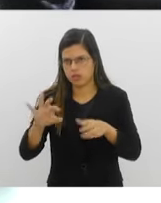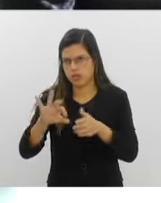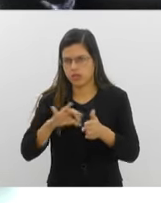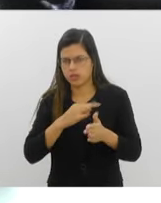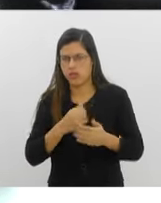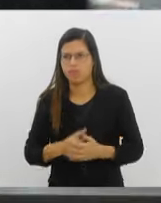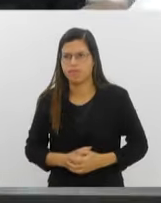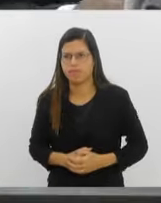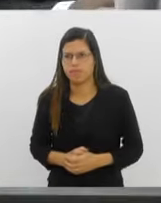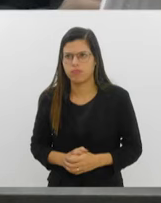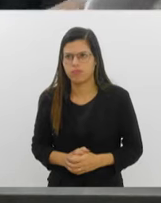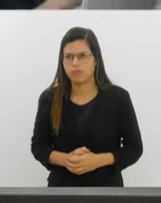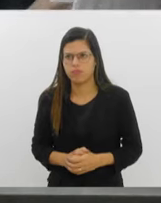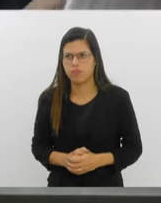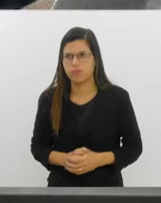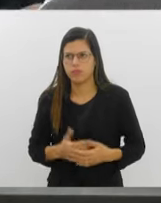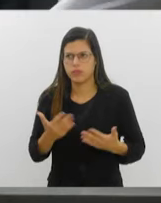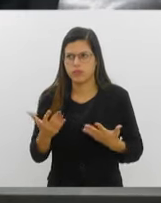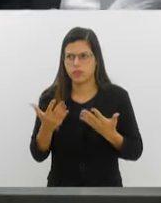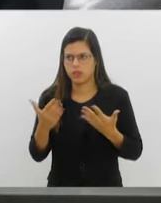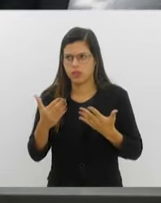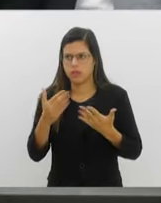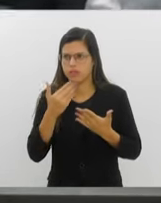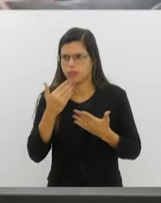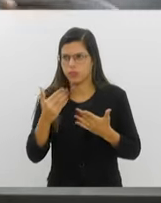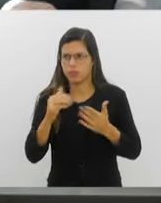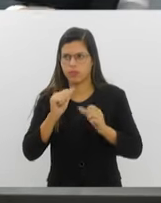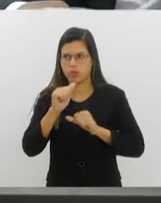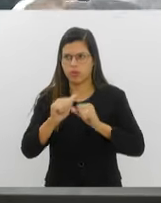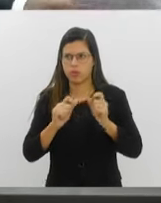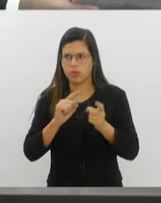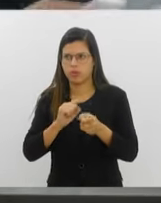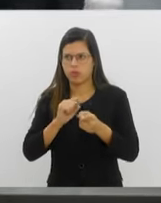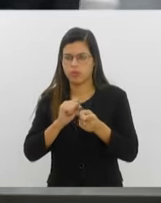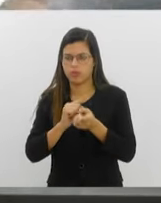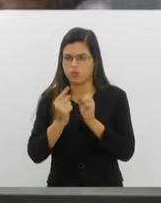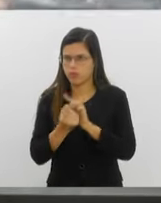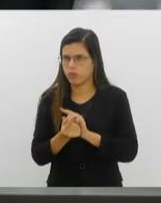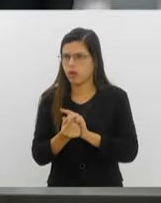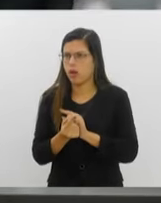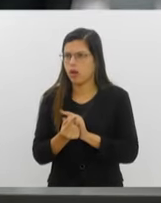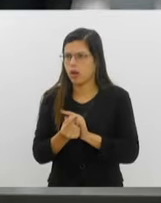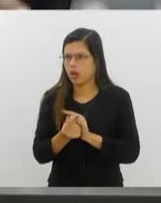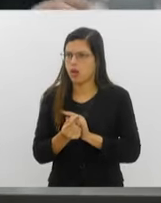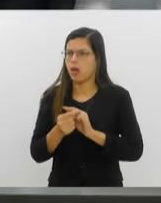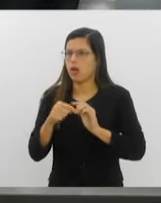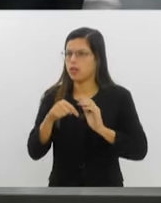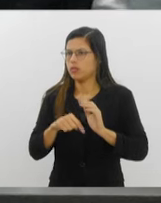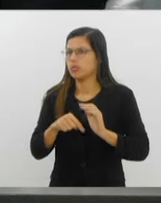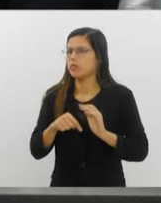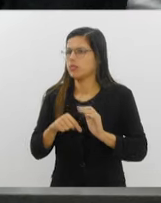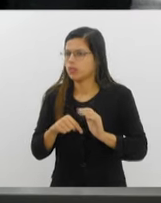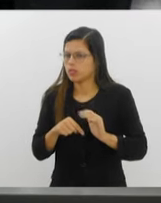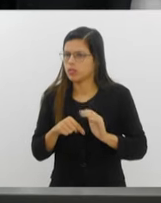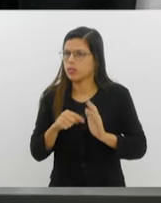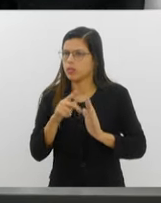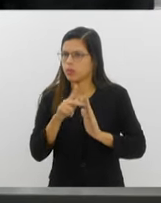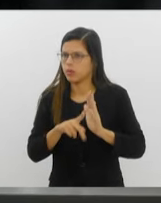Algum colega quer fazer questão de ordem, pedir alguma inversão ou não? Essa pauta é importante porque tem discussão, são projetos polêmicos,